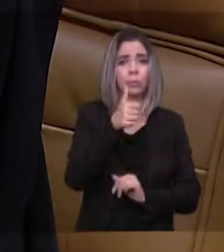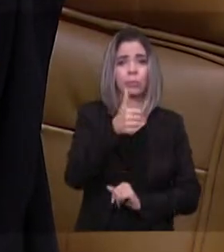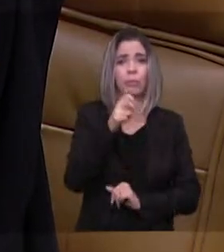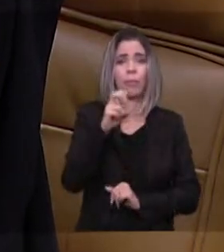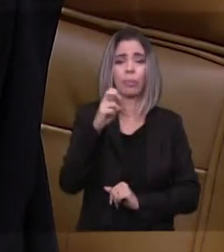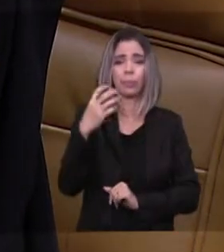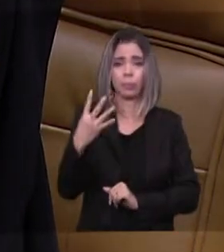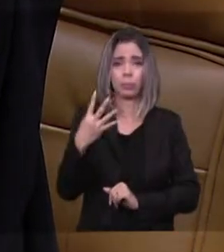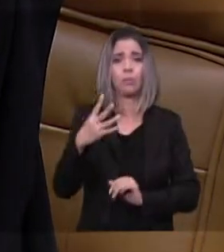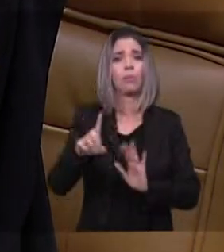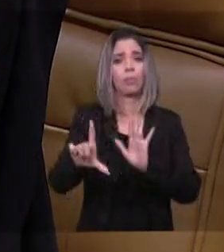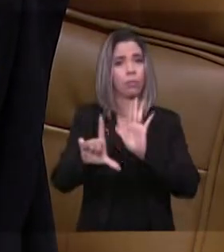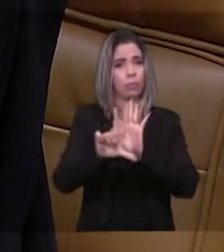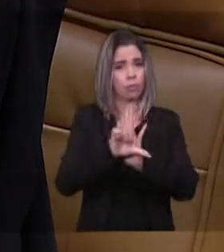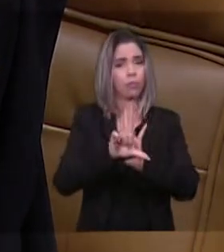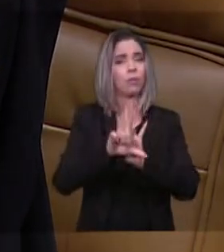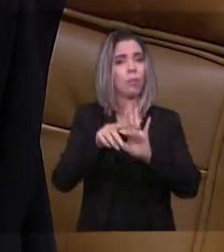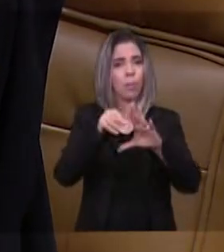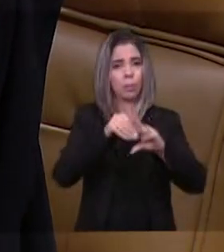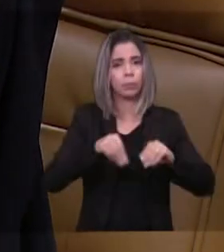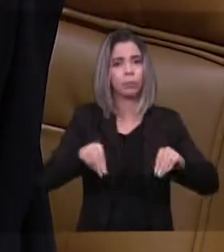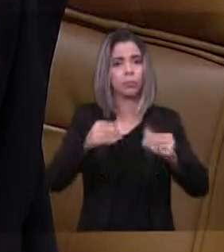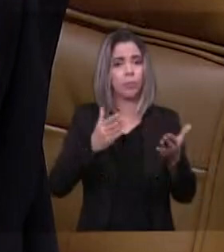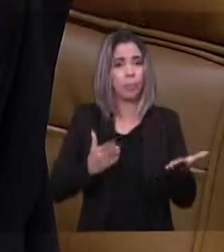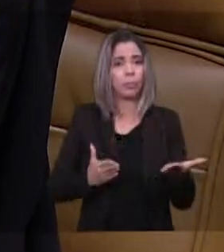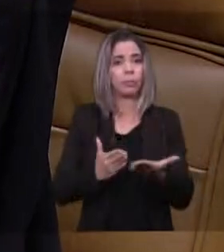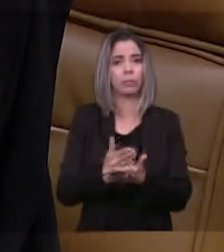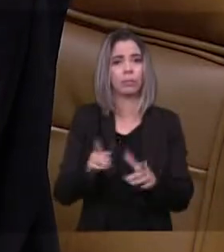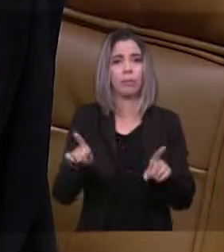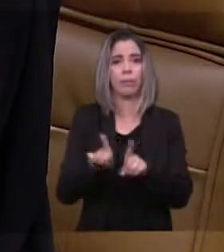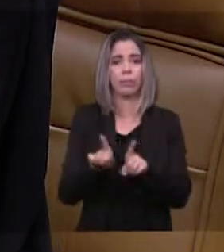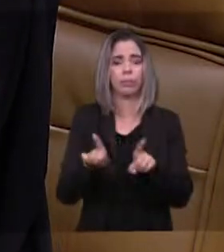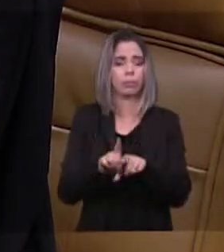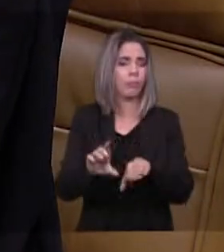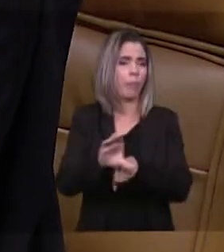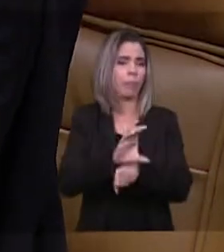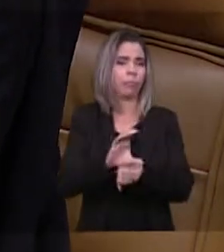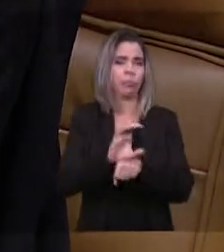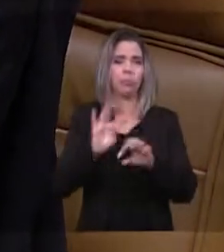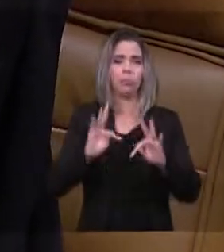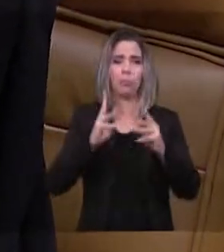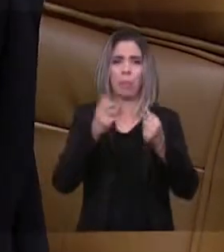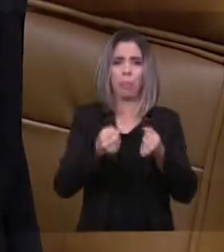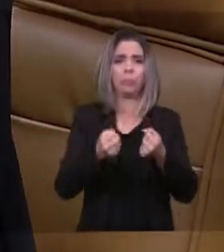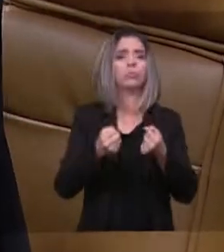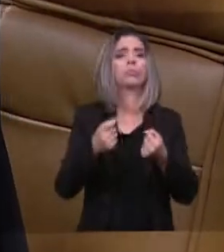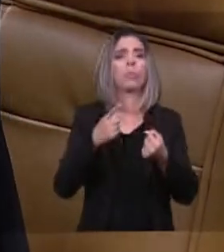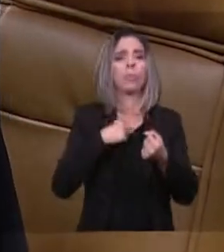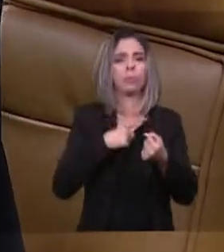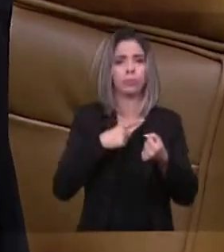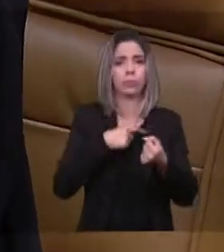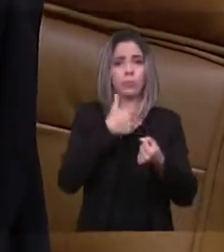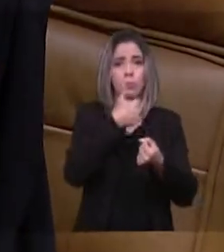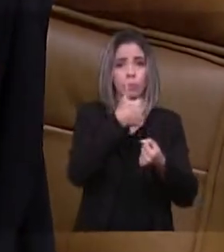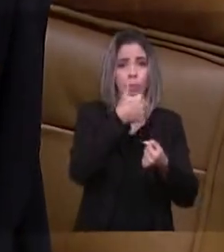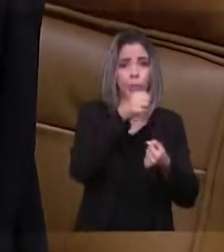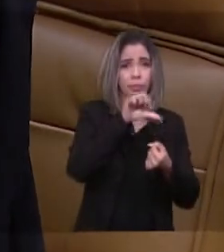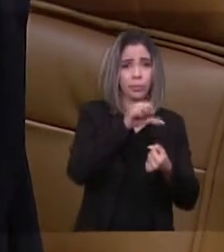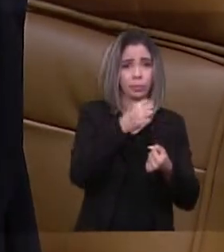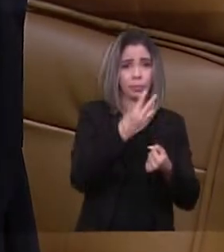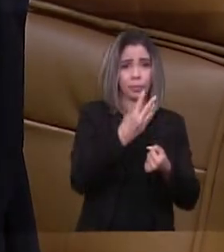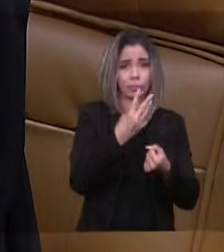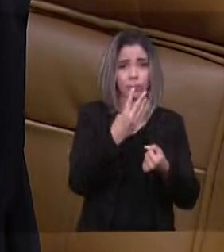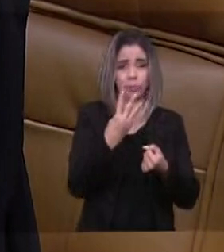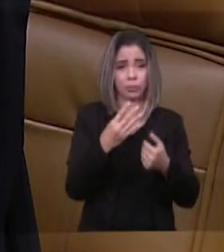que regulamentou a lei de terras, assim como as cartas constitucionais a partir da Constituição de 1934